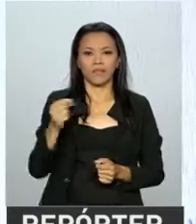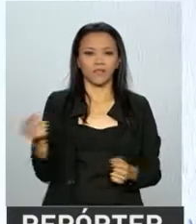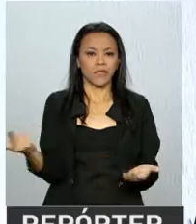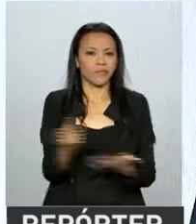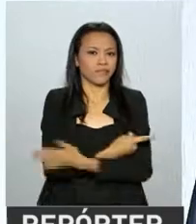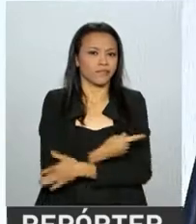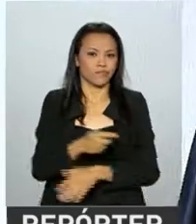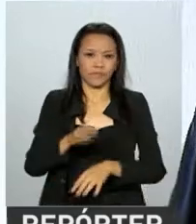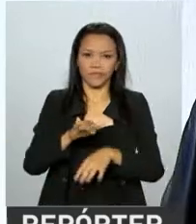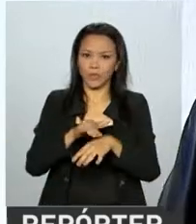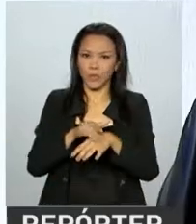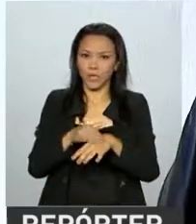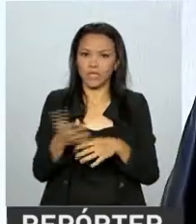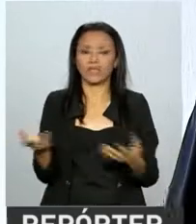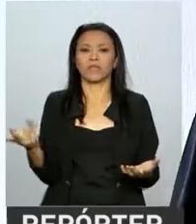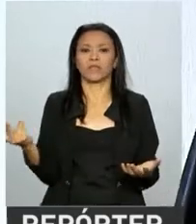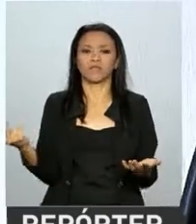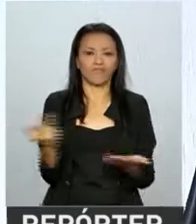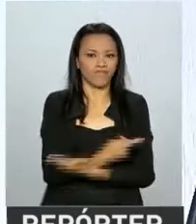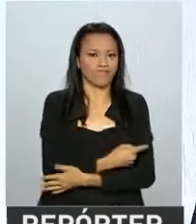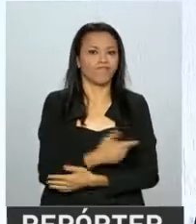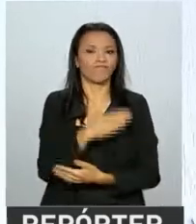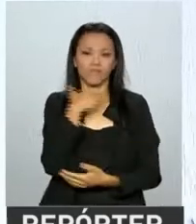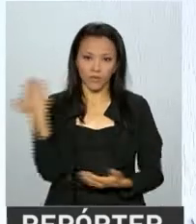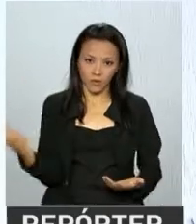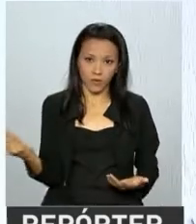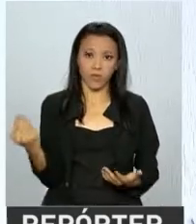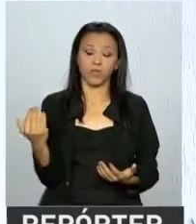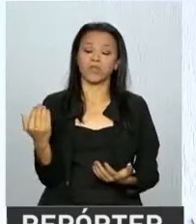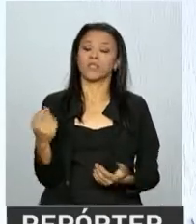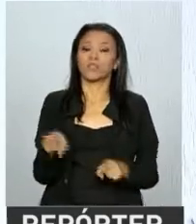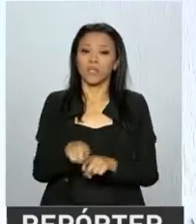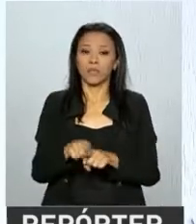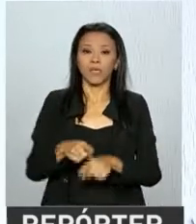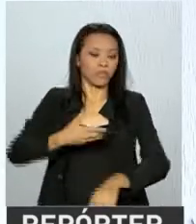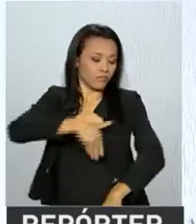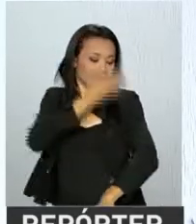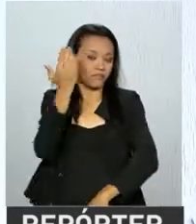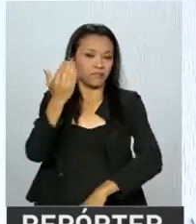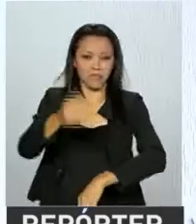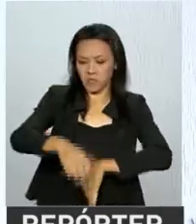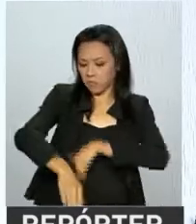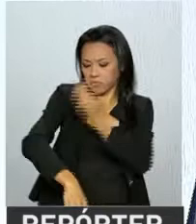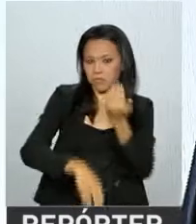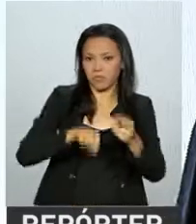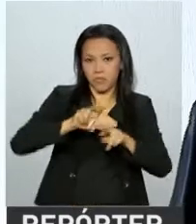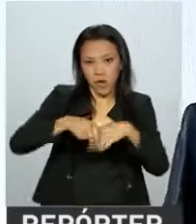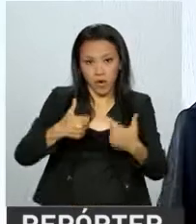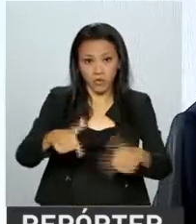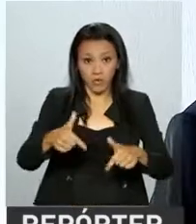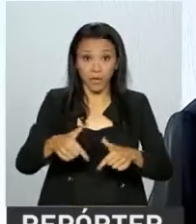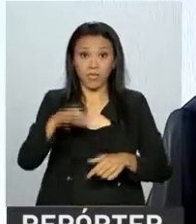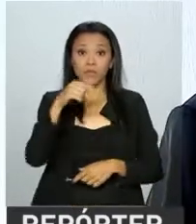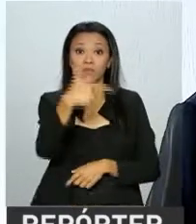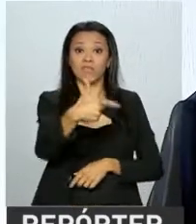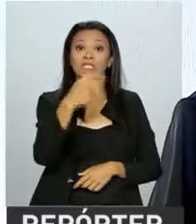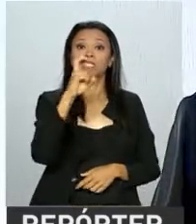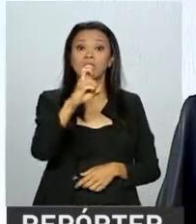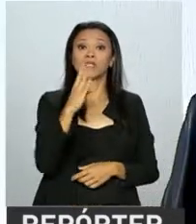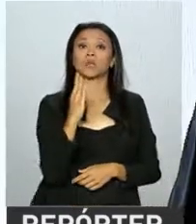dos falecimentos das amputações decorrentes do trabalho são 25 bilhões